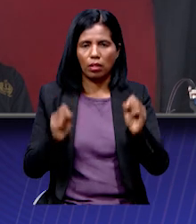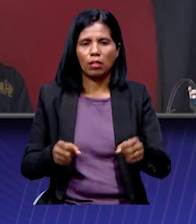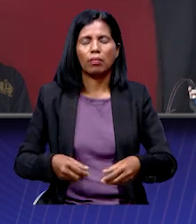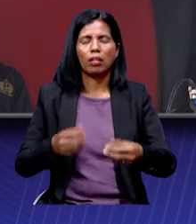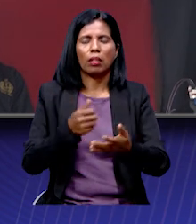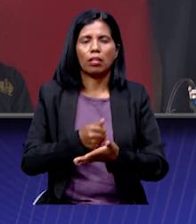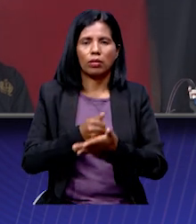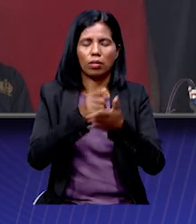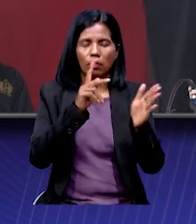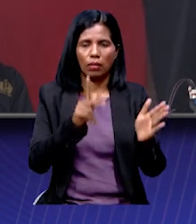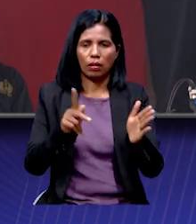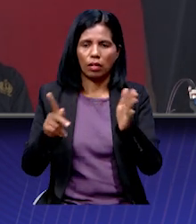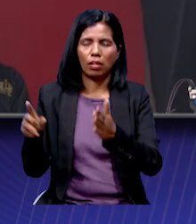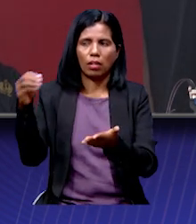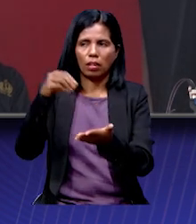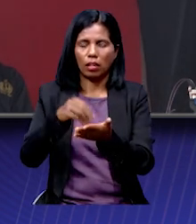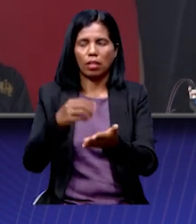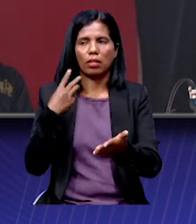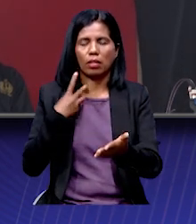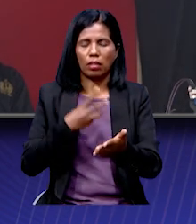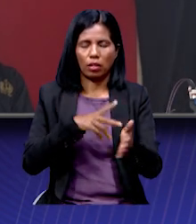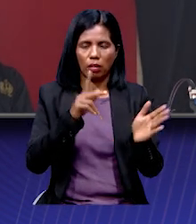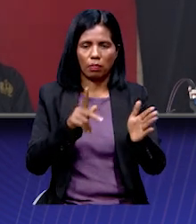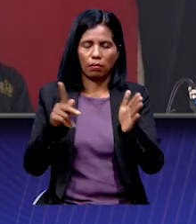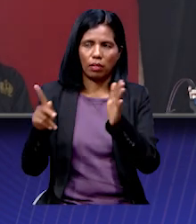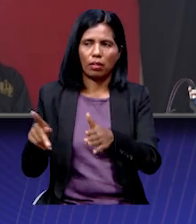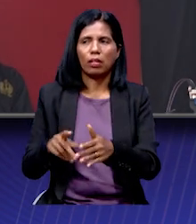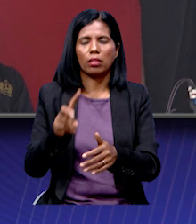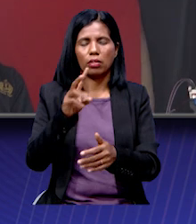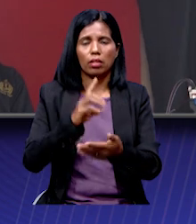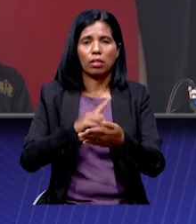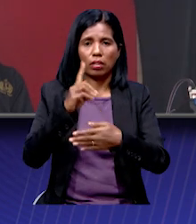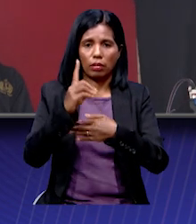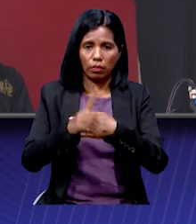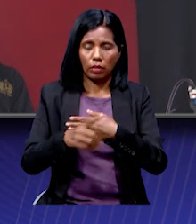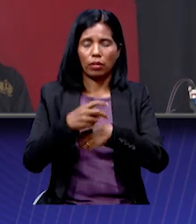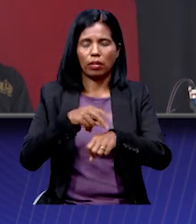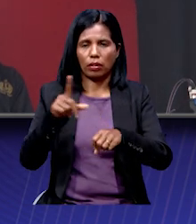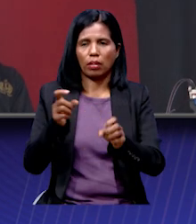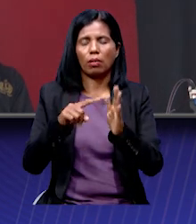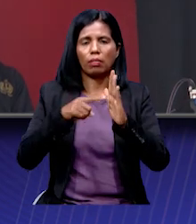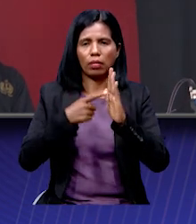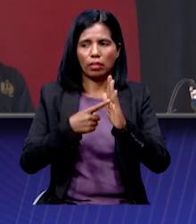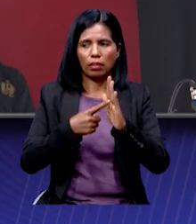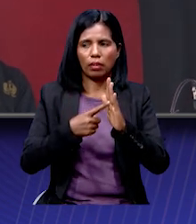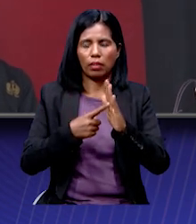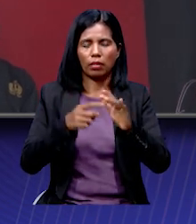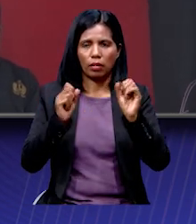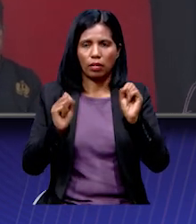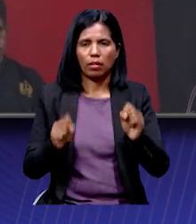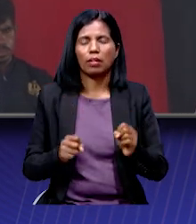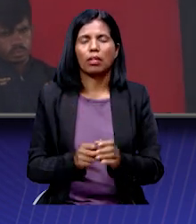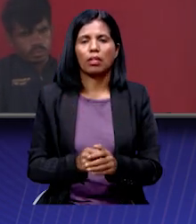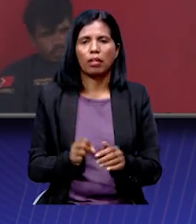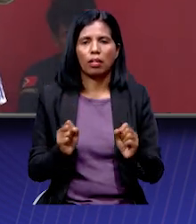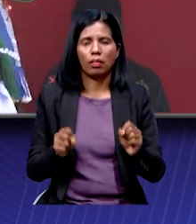corresponde para plano, e não é mais está aí, aí tem a Plano Estratégico do Desenvolvimento Nacional, Nebema Cajahu, que é descentralização do